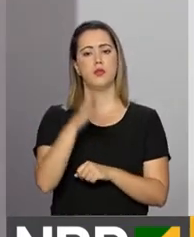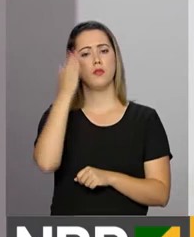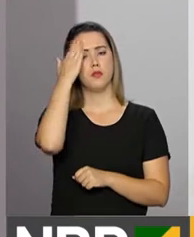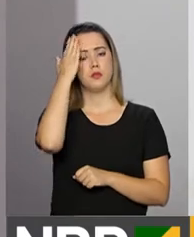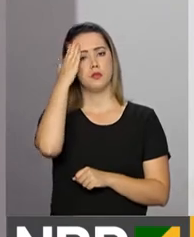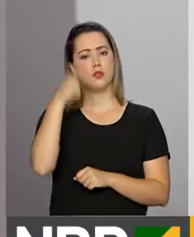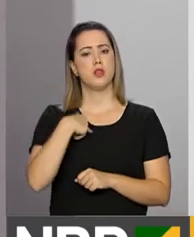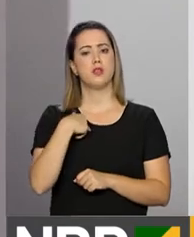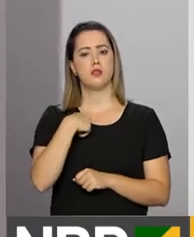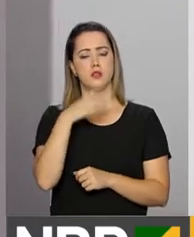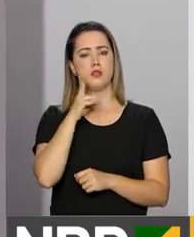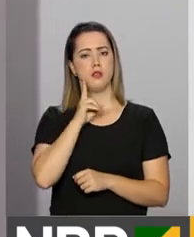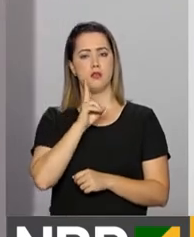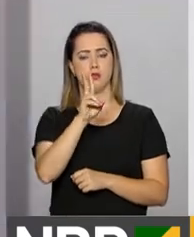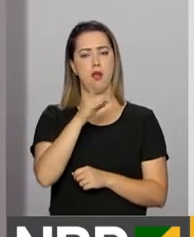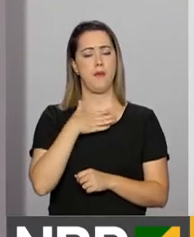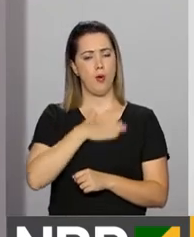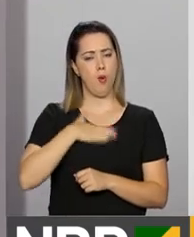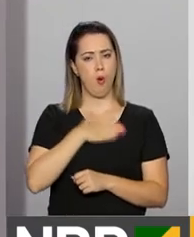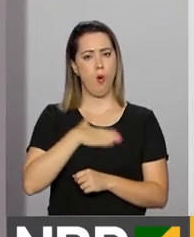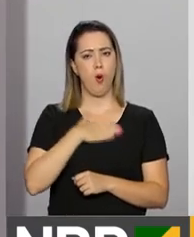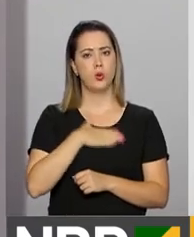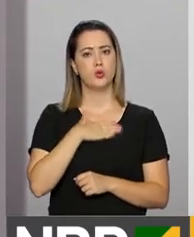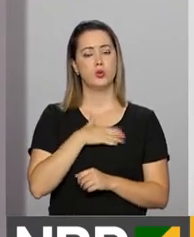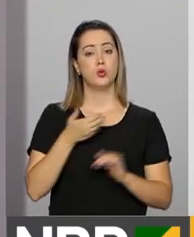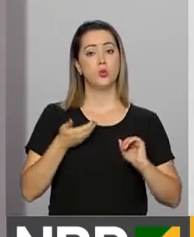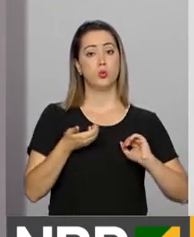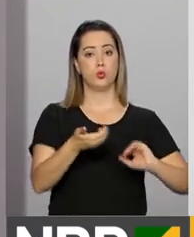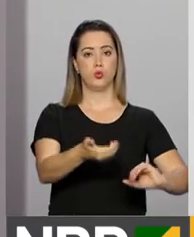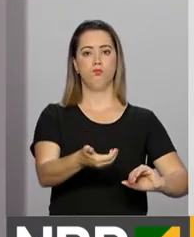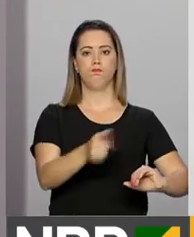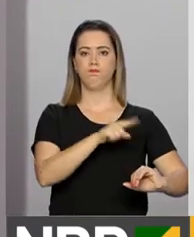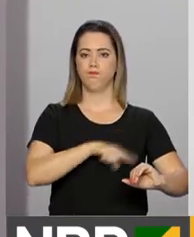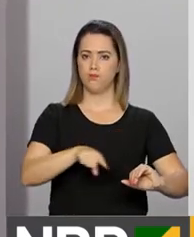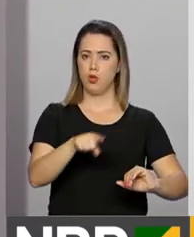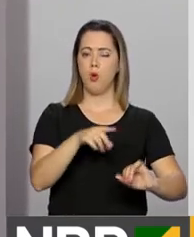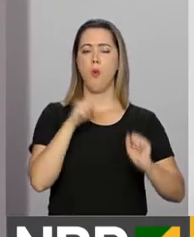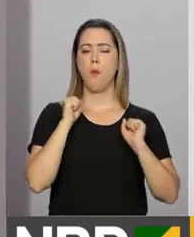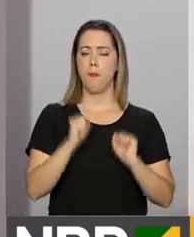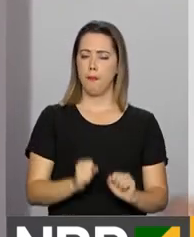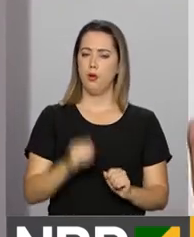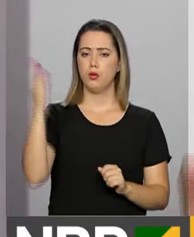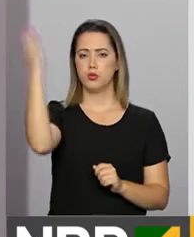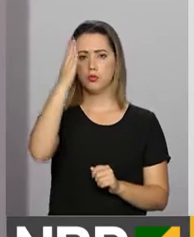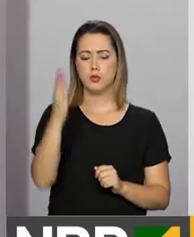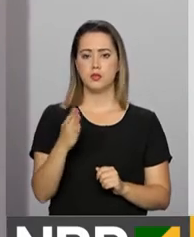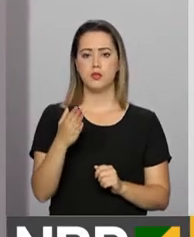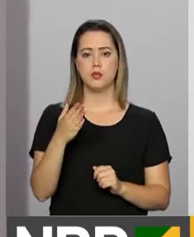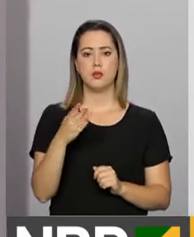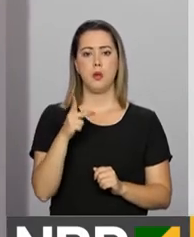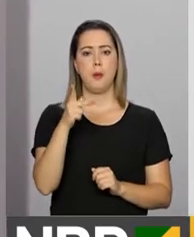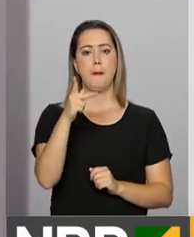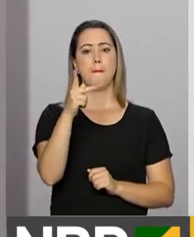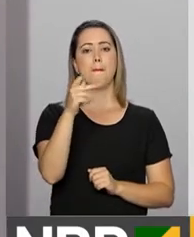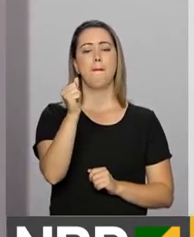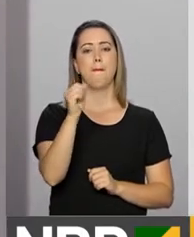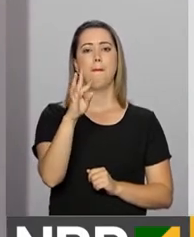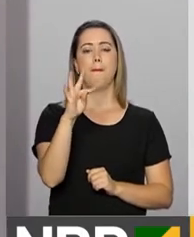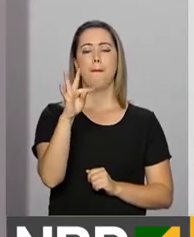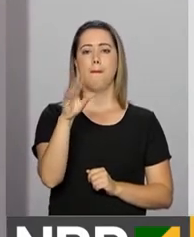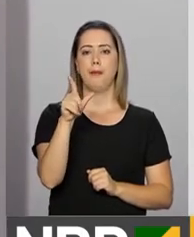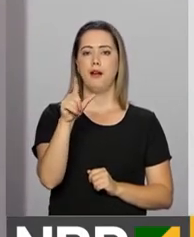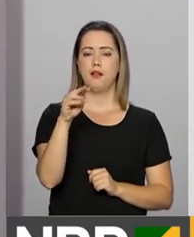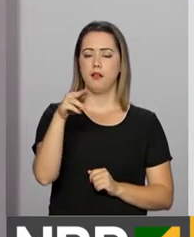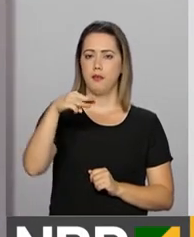tenho muita simpatia pelo parlamentarismo eu acho que o brasil pode caminhar para isso veja de alguma maneira